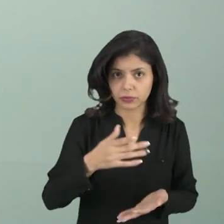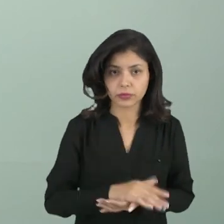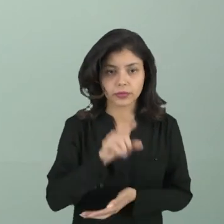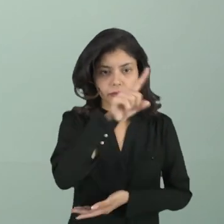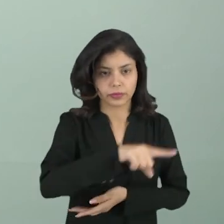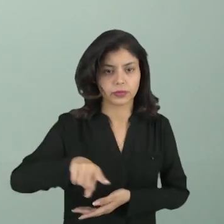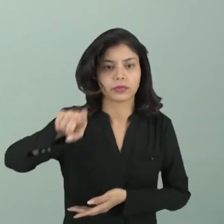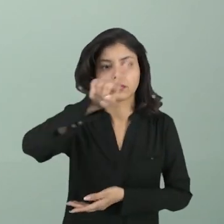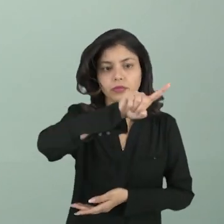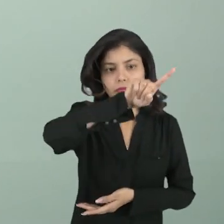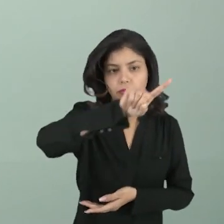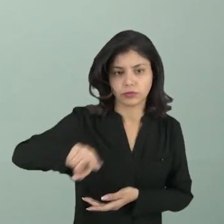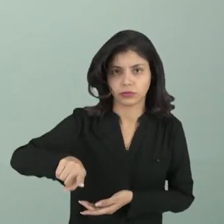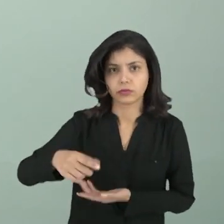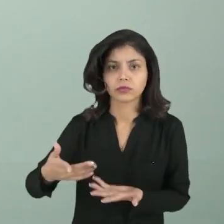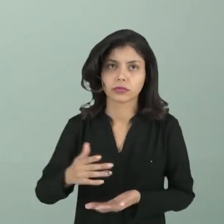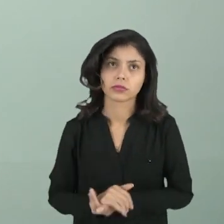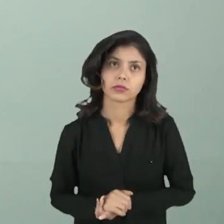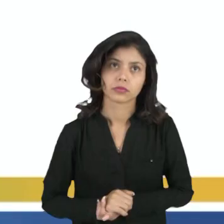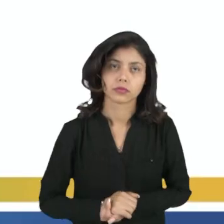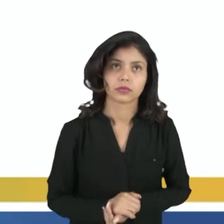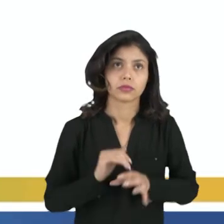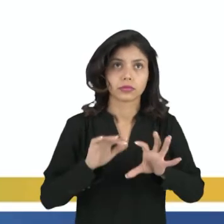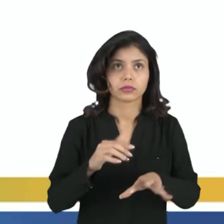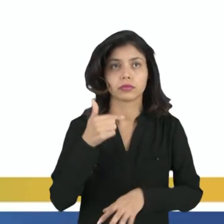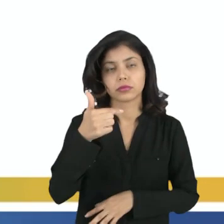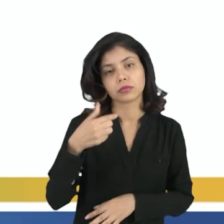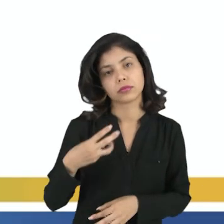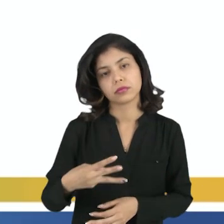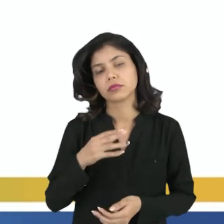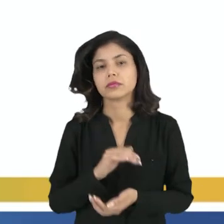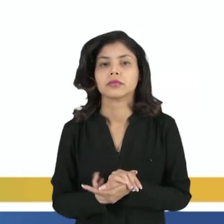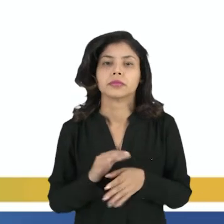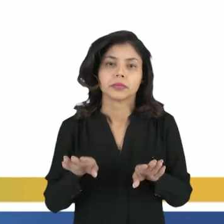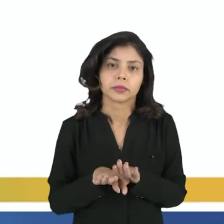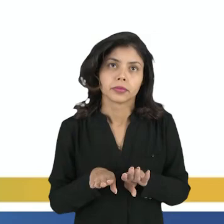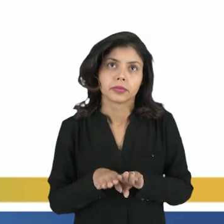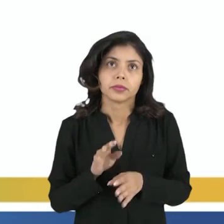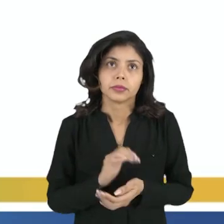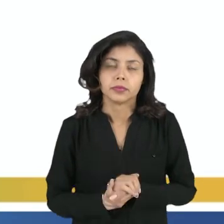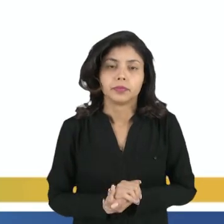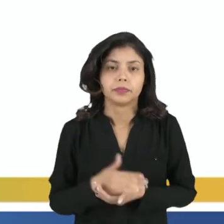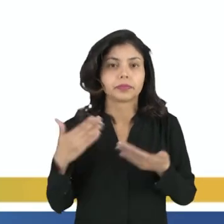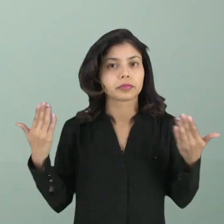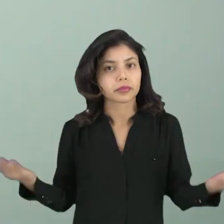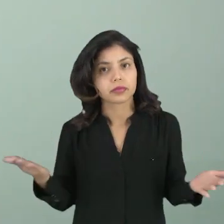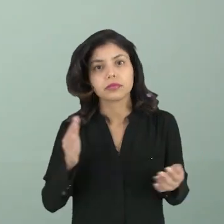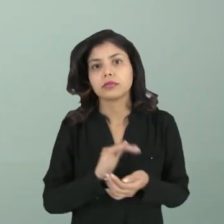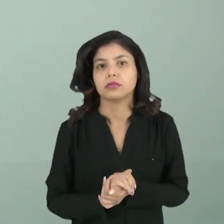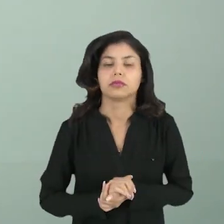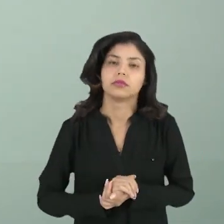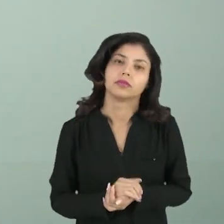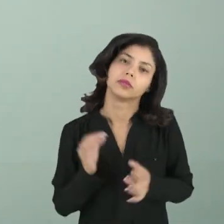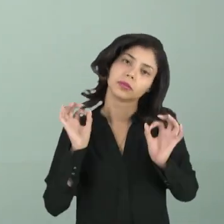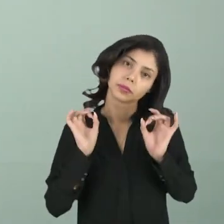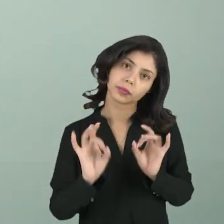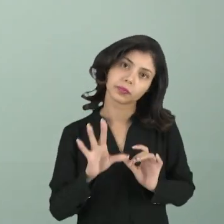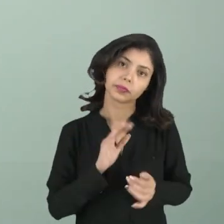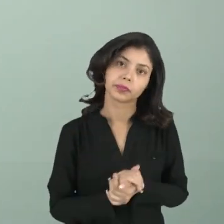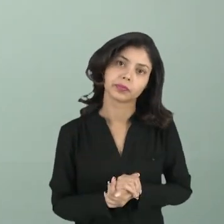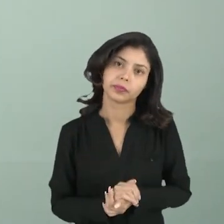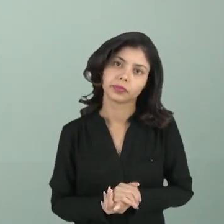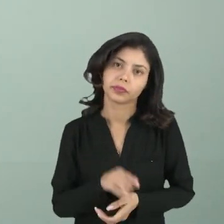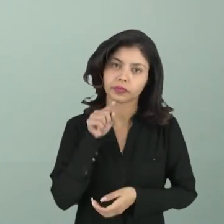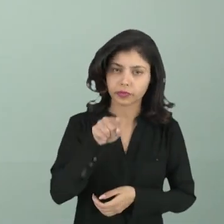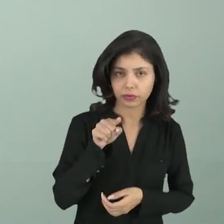Isso é preconceituoso, tá certo? Assim como a 2 e a 3 estão corretas também, tá certo? Então, pessoal, por hoje é só.